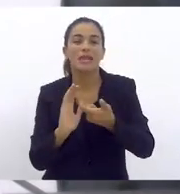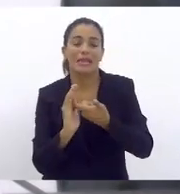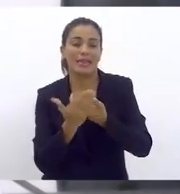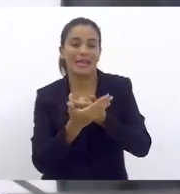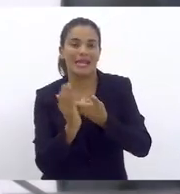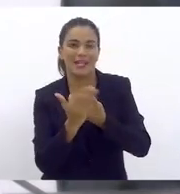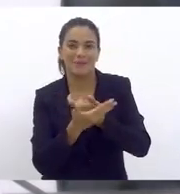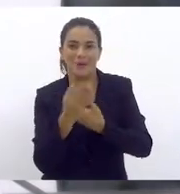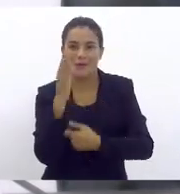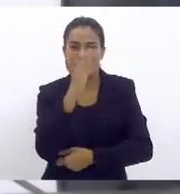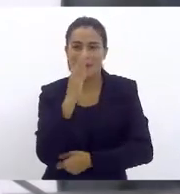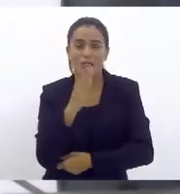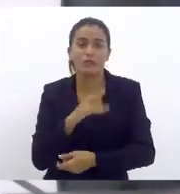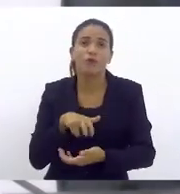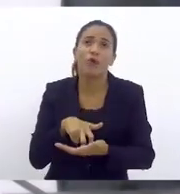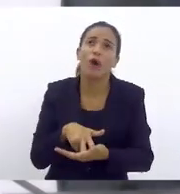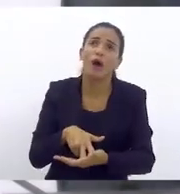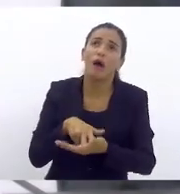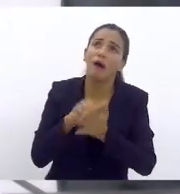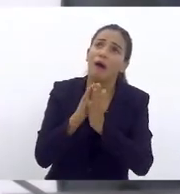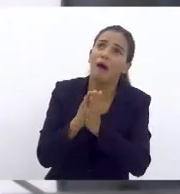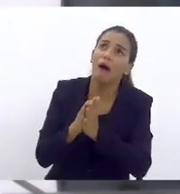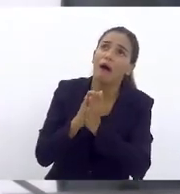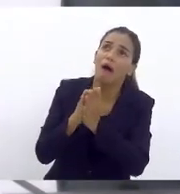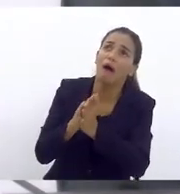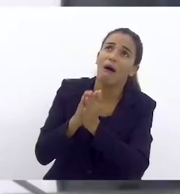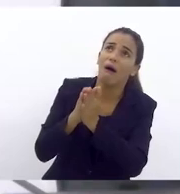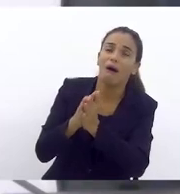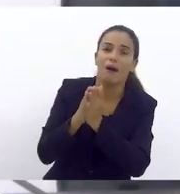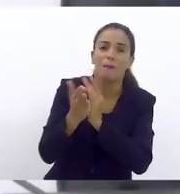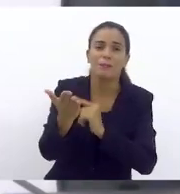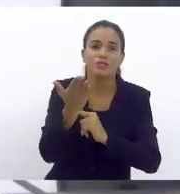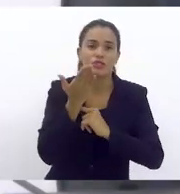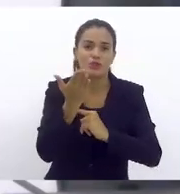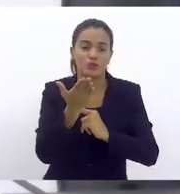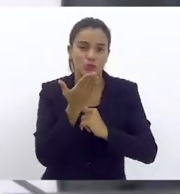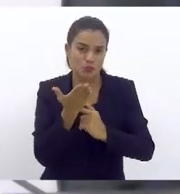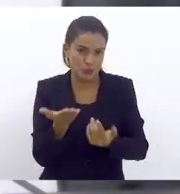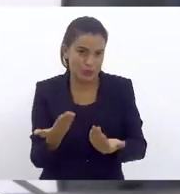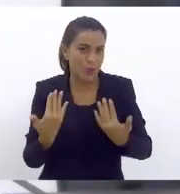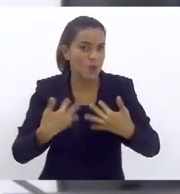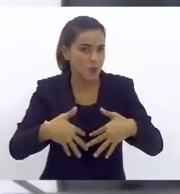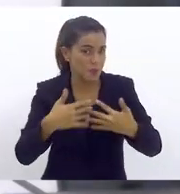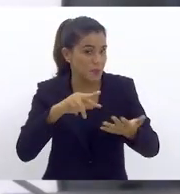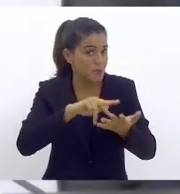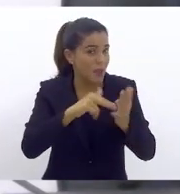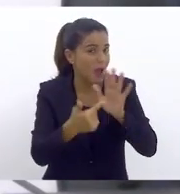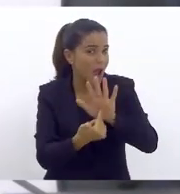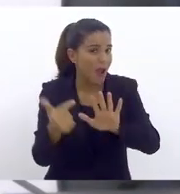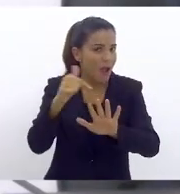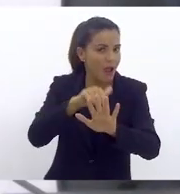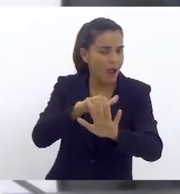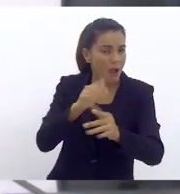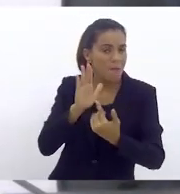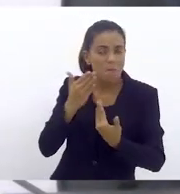o Brasil ficou de joelhos Nesse contexto numa situação de imensa vulnerabilidade